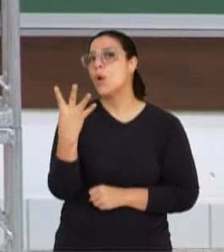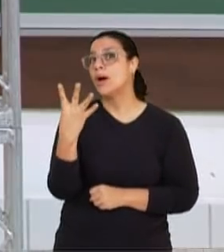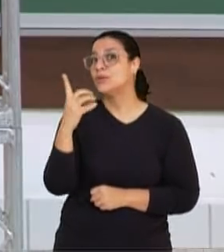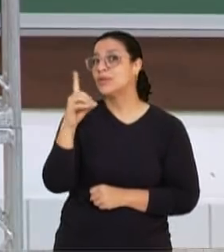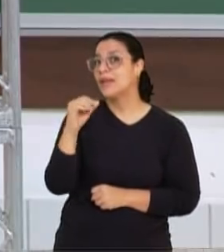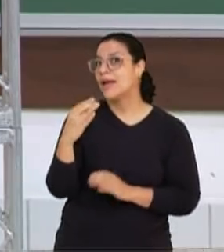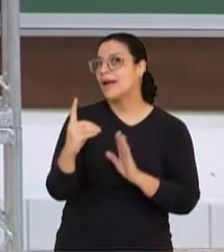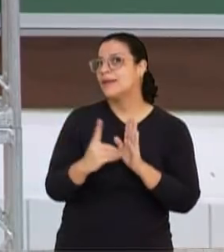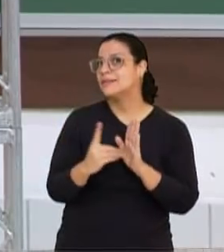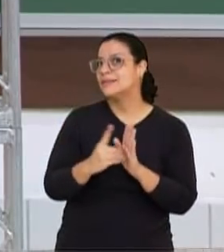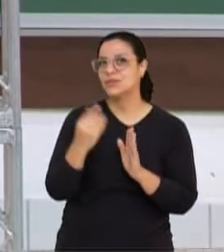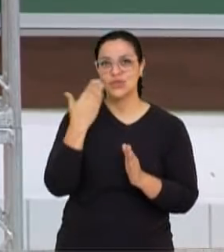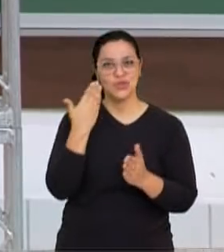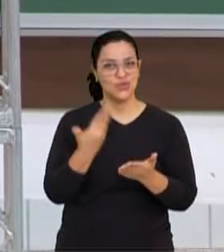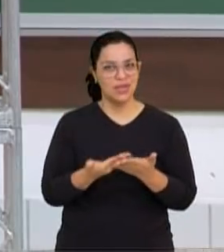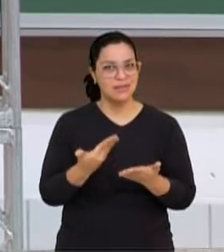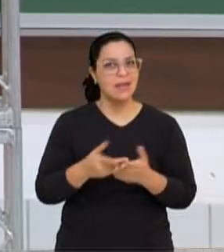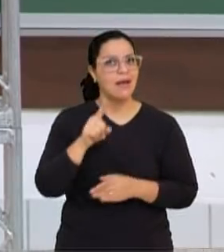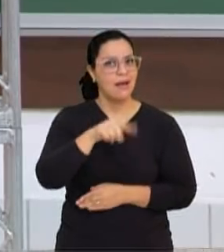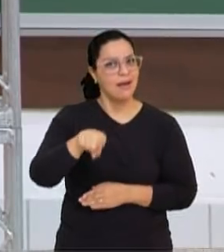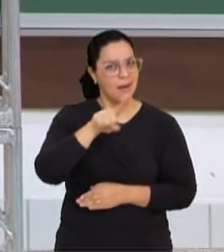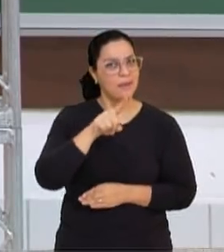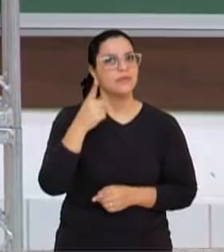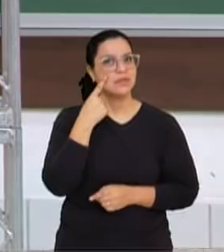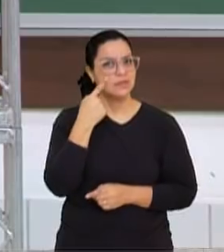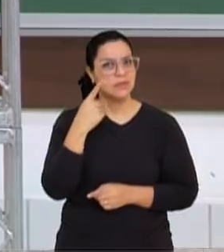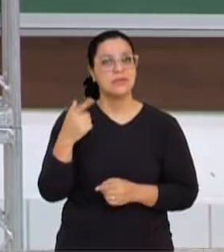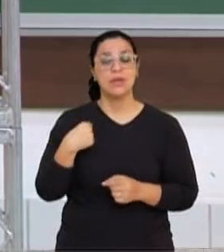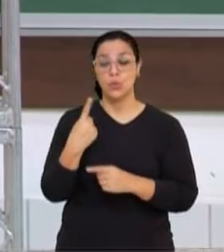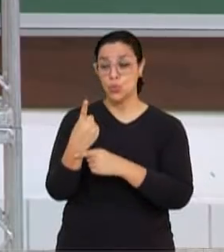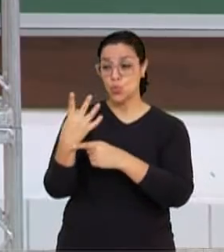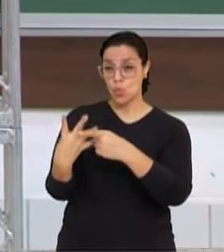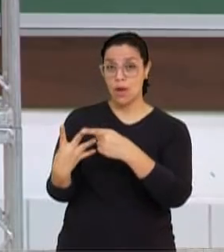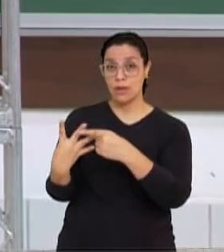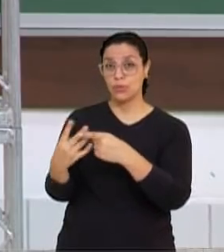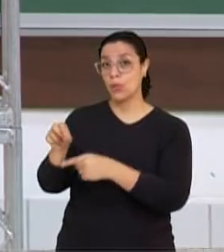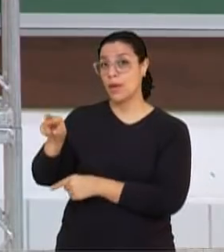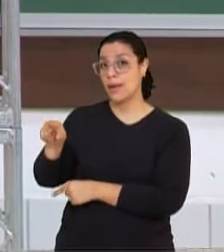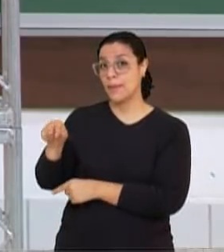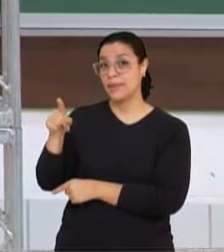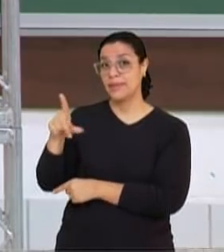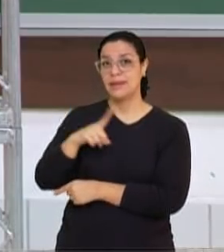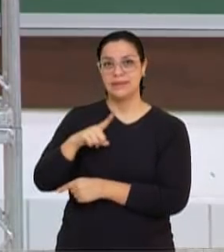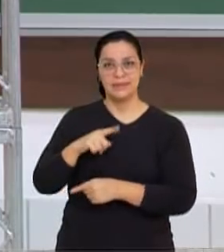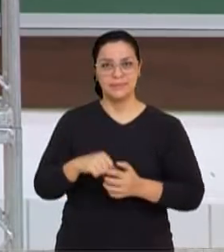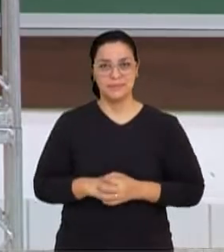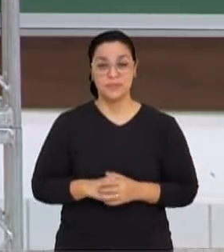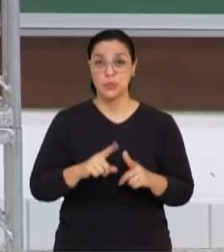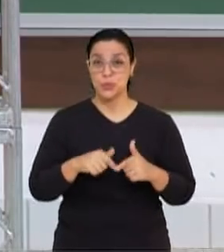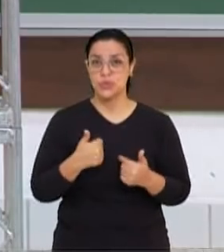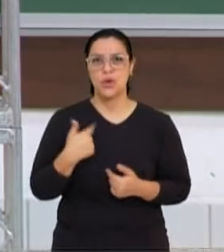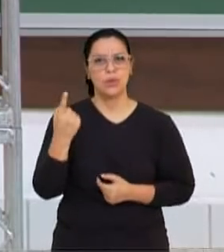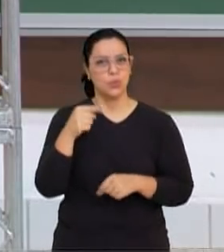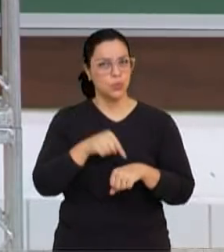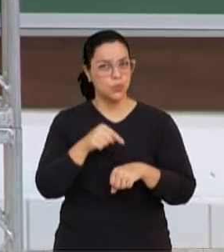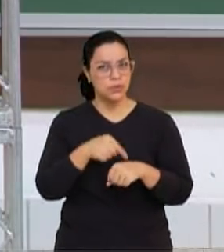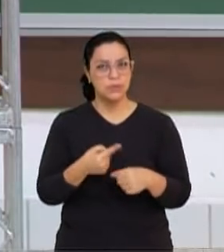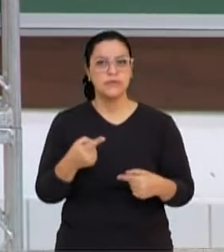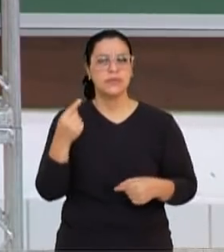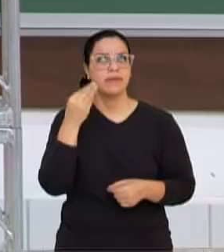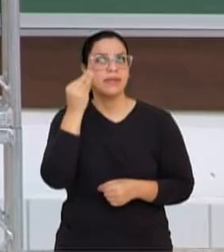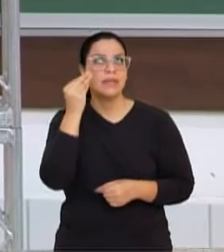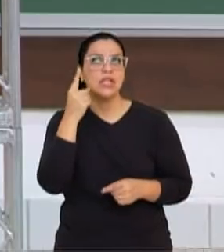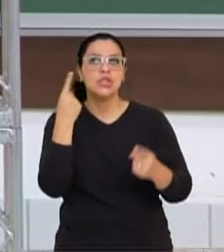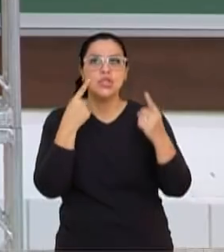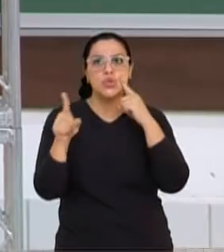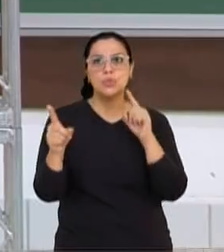né? Vimos anteriormente. E 1/4 dessa idade tem a sua irmã, que é a irmã da Juliana. Então, agora eu vou dar um tempinho para você tentar